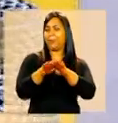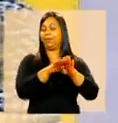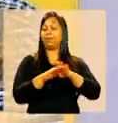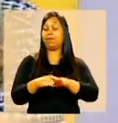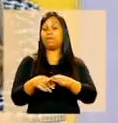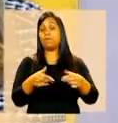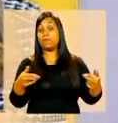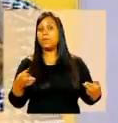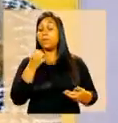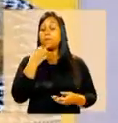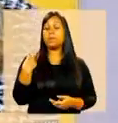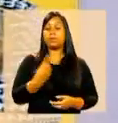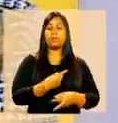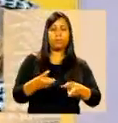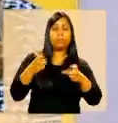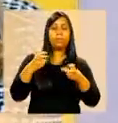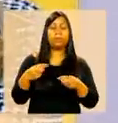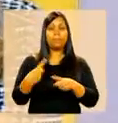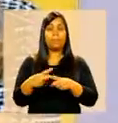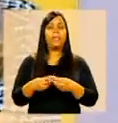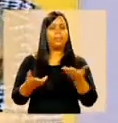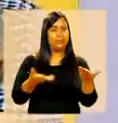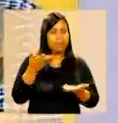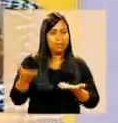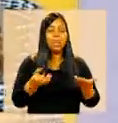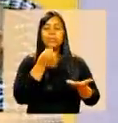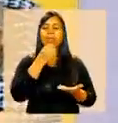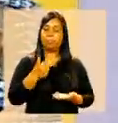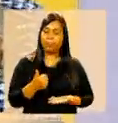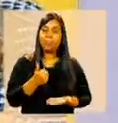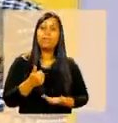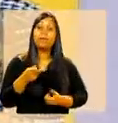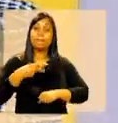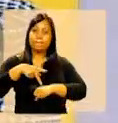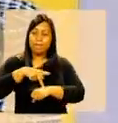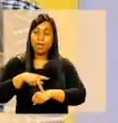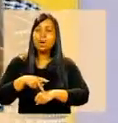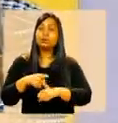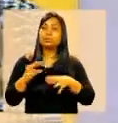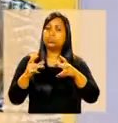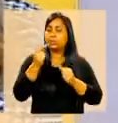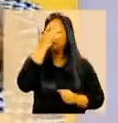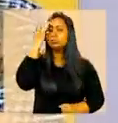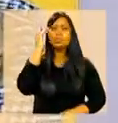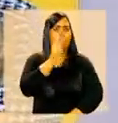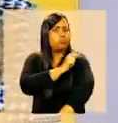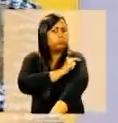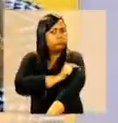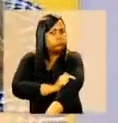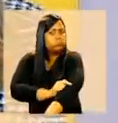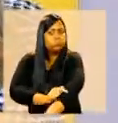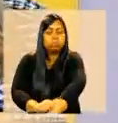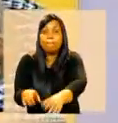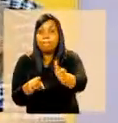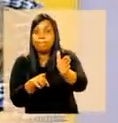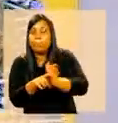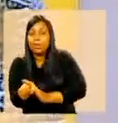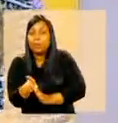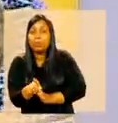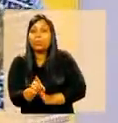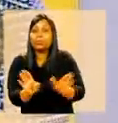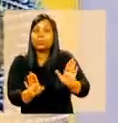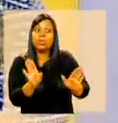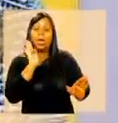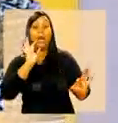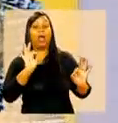coisa interessante que a gente percebeu, mas a gente sempre é muito bem tratada. Fora, nos países que eu tive, todo mundo é muito educado, o que você pergunta, eles podem não ser